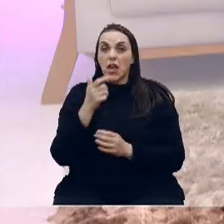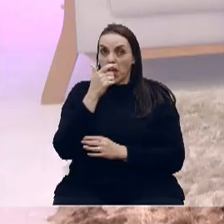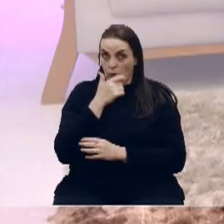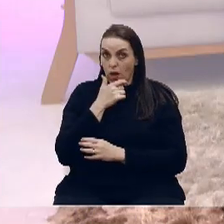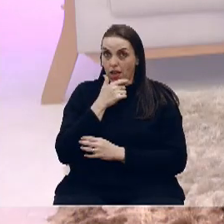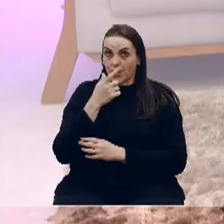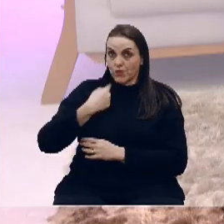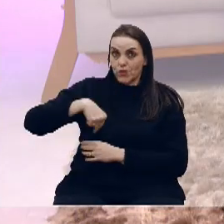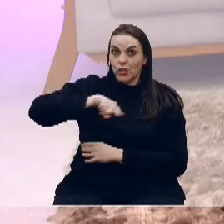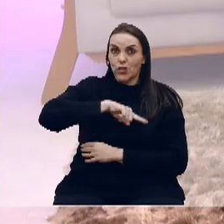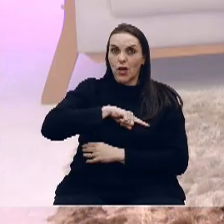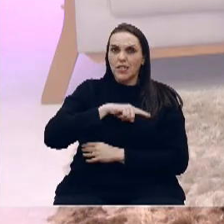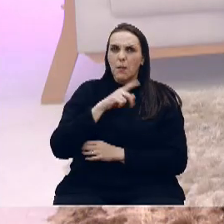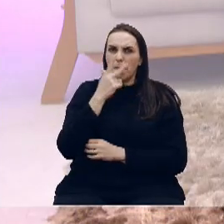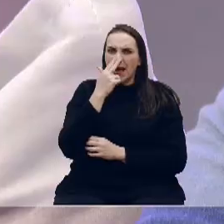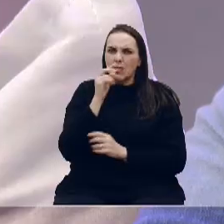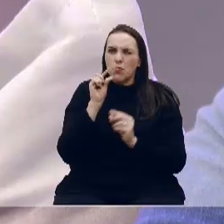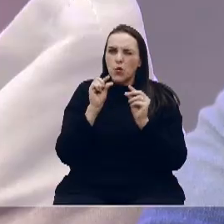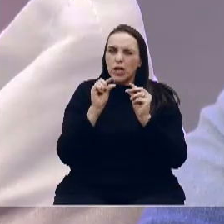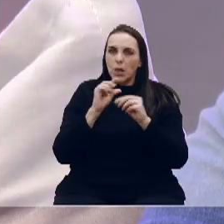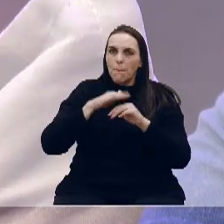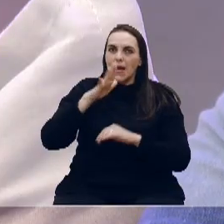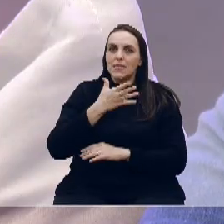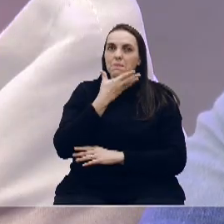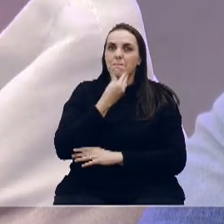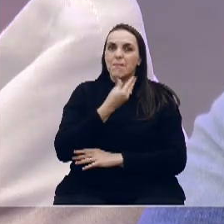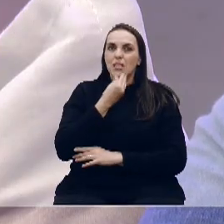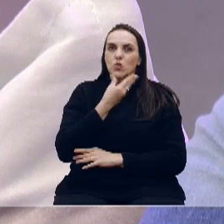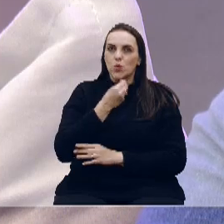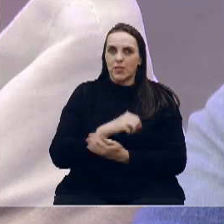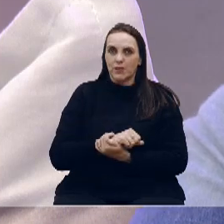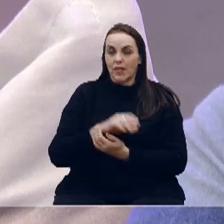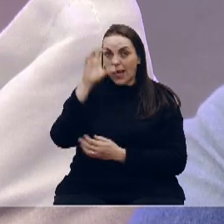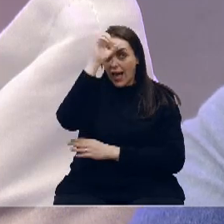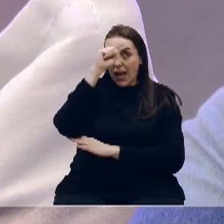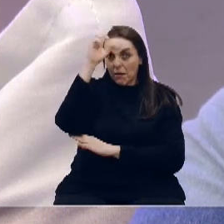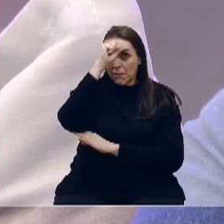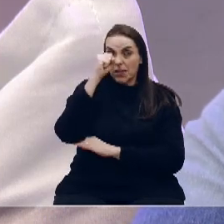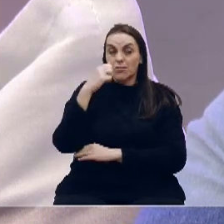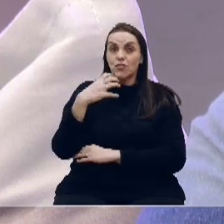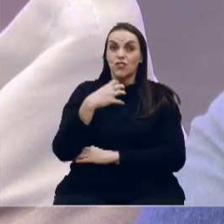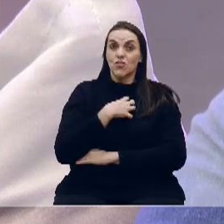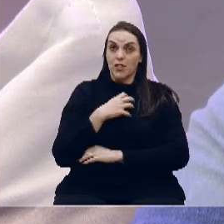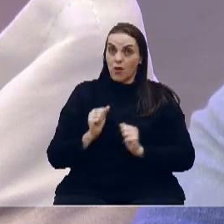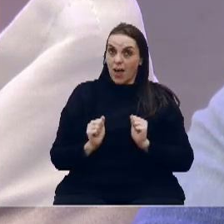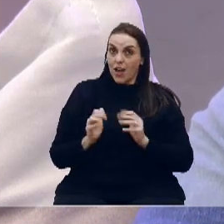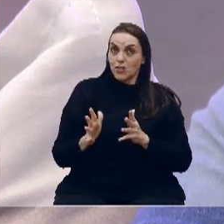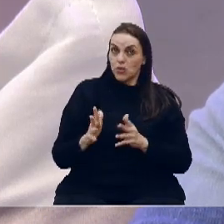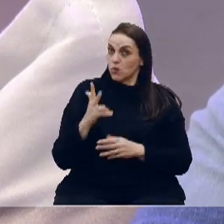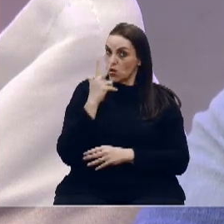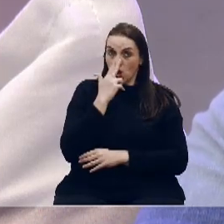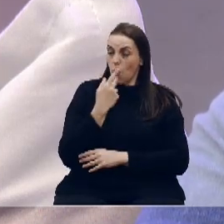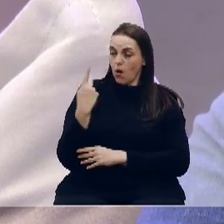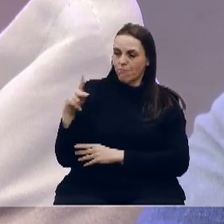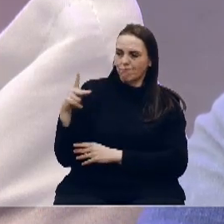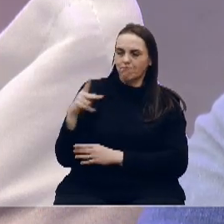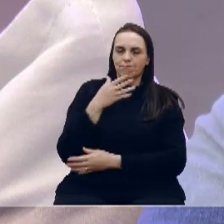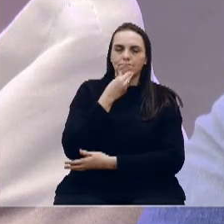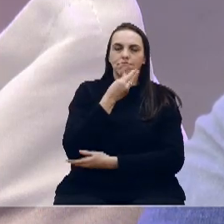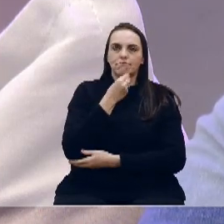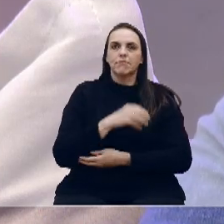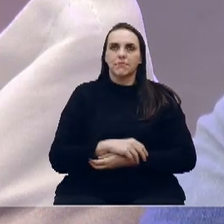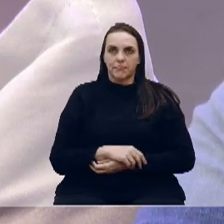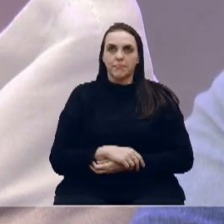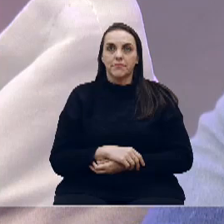um pouco mais masculina. Tipo, a gente aprende a agir como eles. Eu acho que esse e nessa